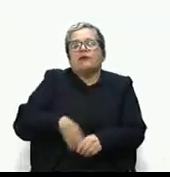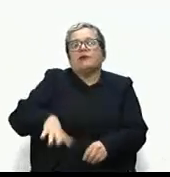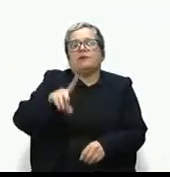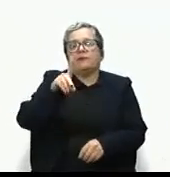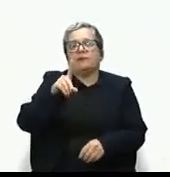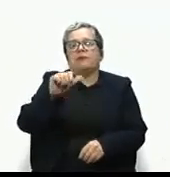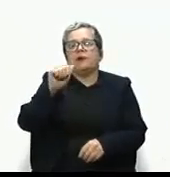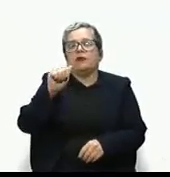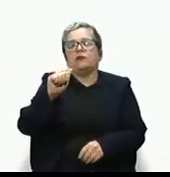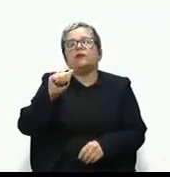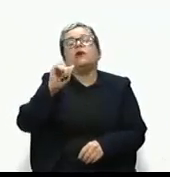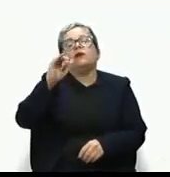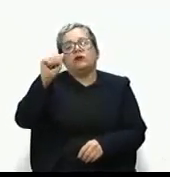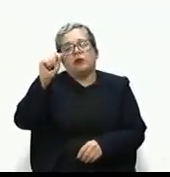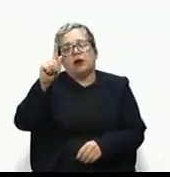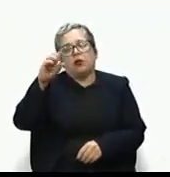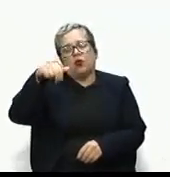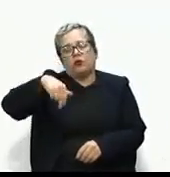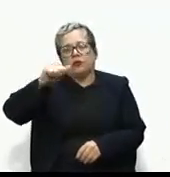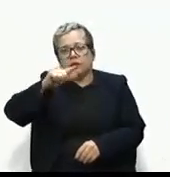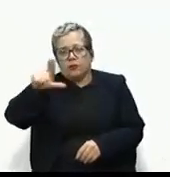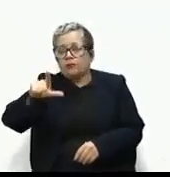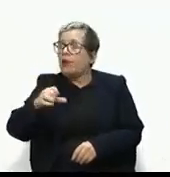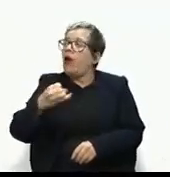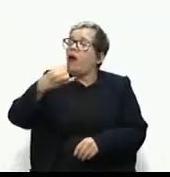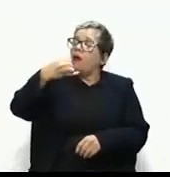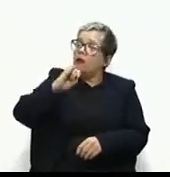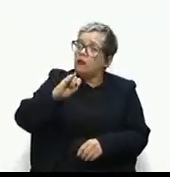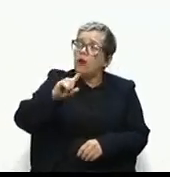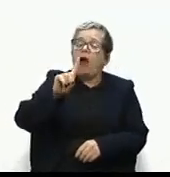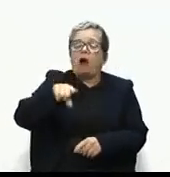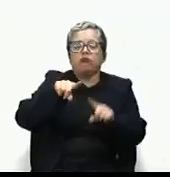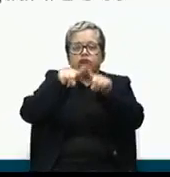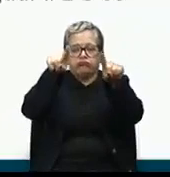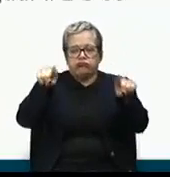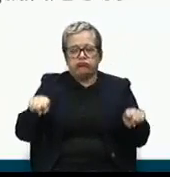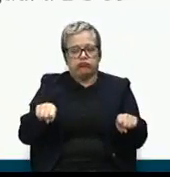do tipo quadrada. Bem, se elas forem do tipo quadrada,